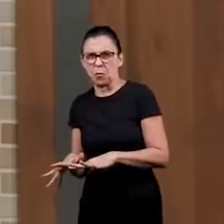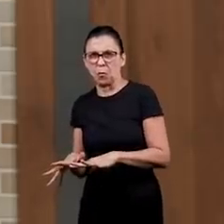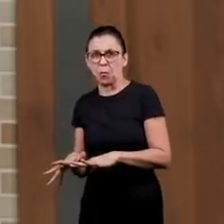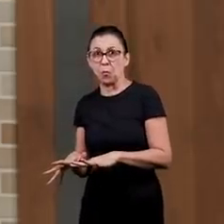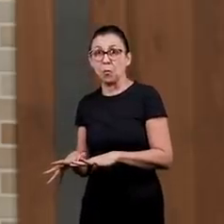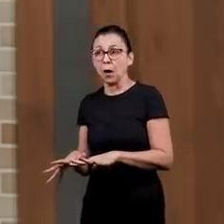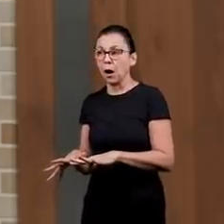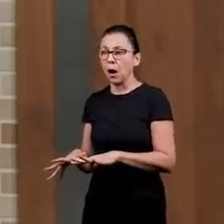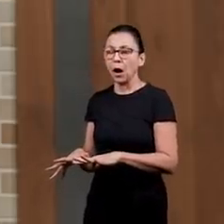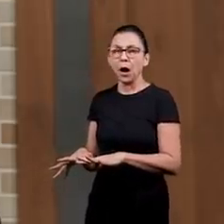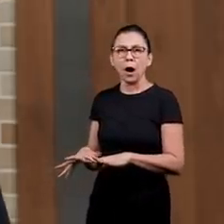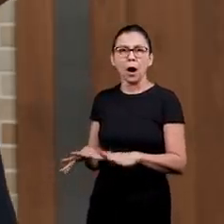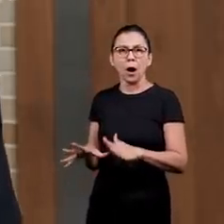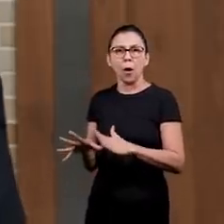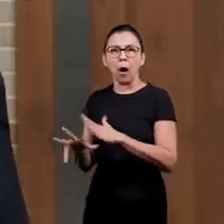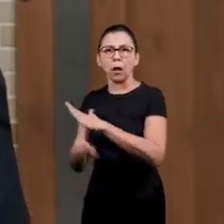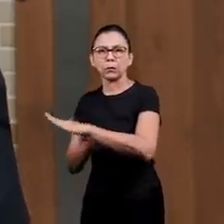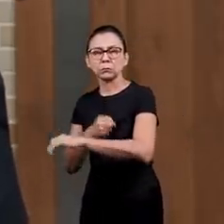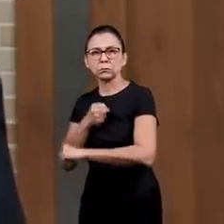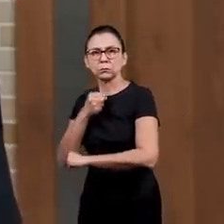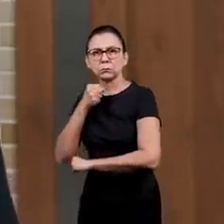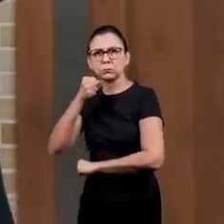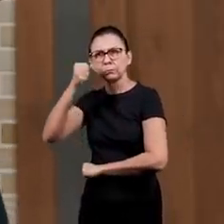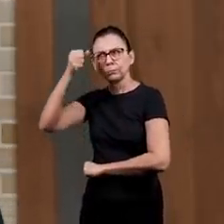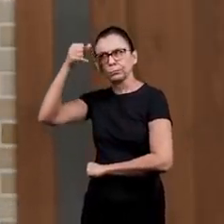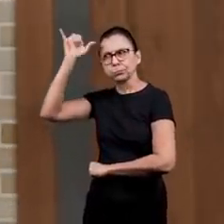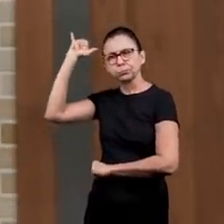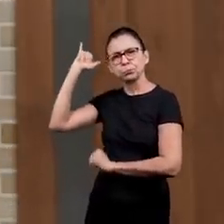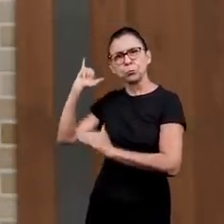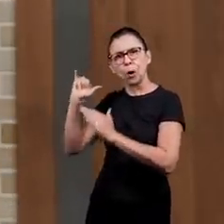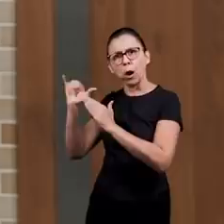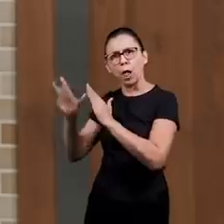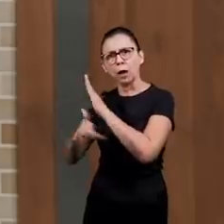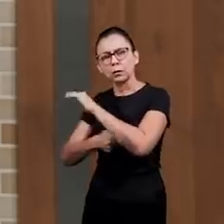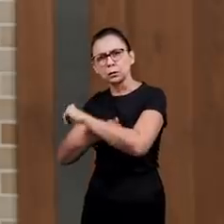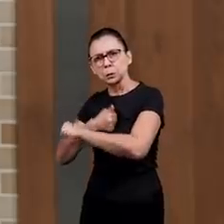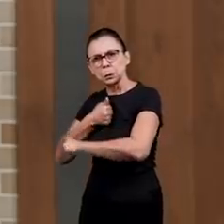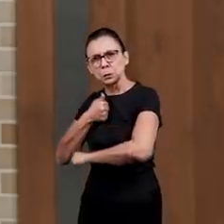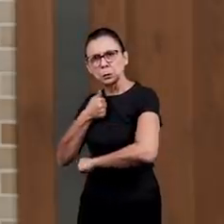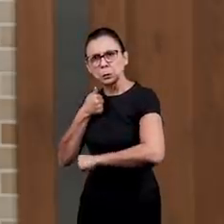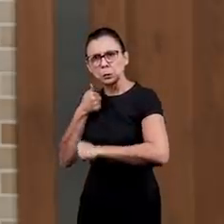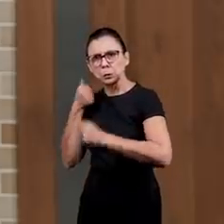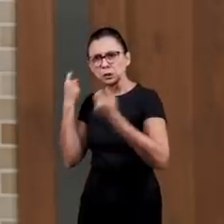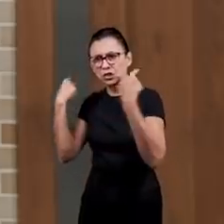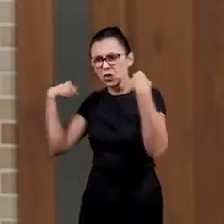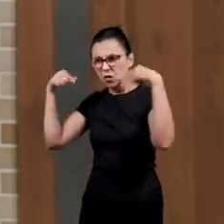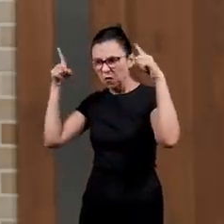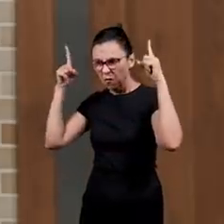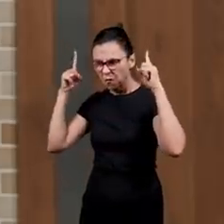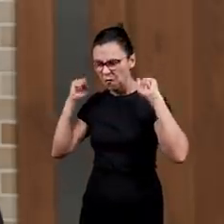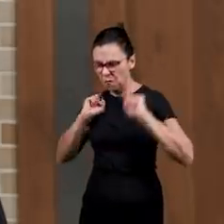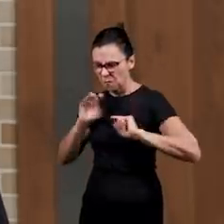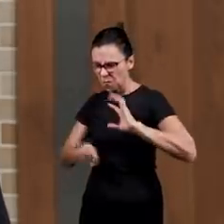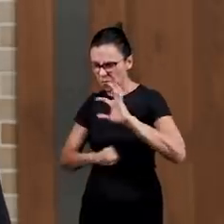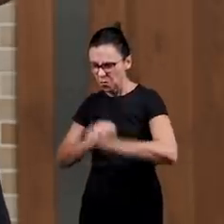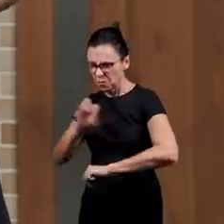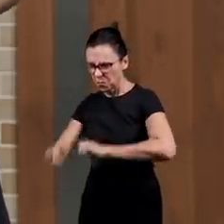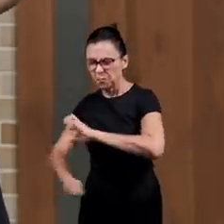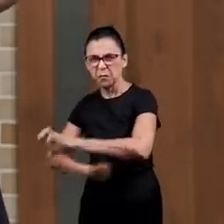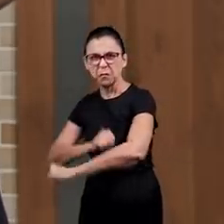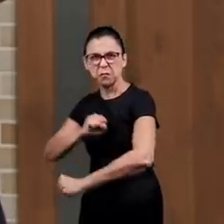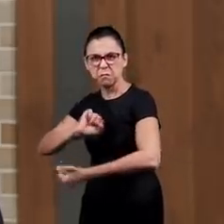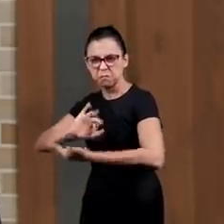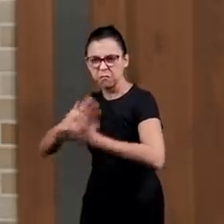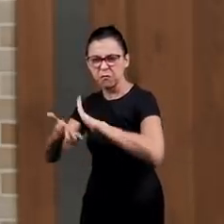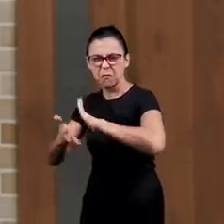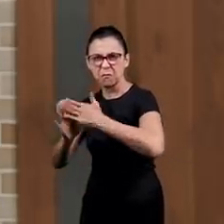terras do povo de Israel. Eles pegavam os bois, as ovelhas, os alimentos. Eles destruíam